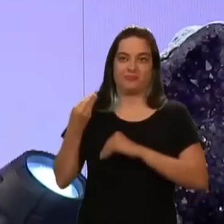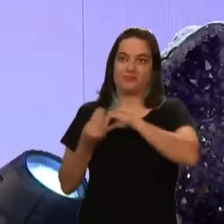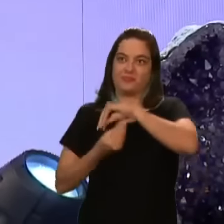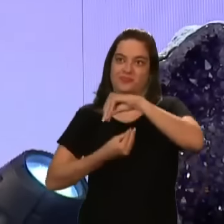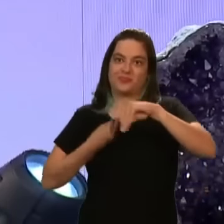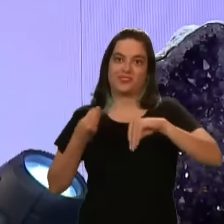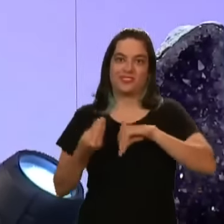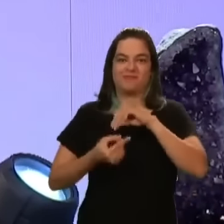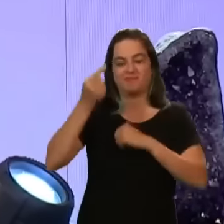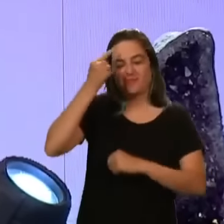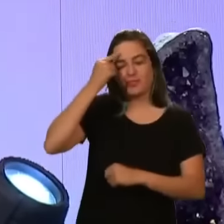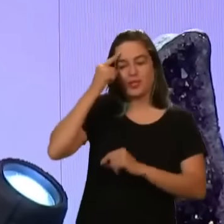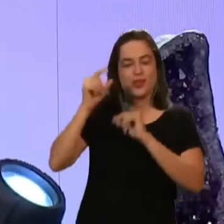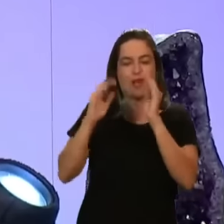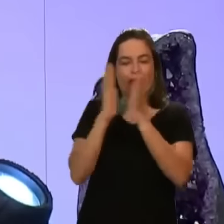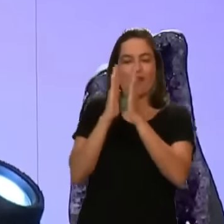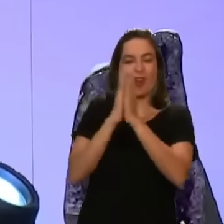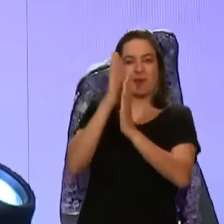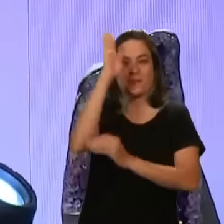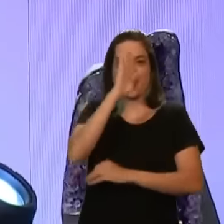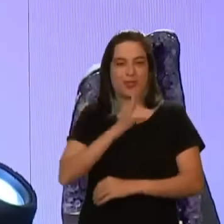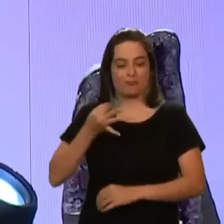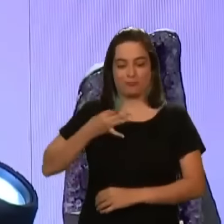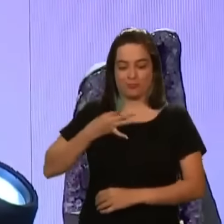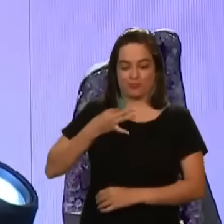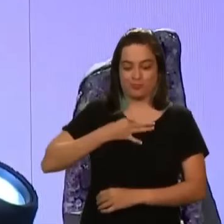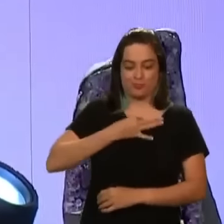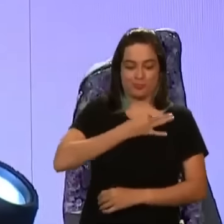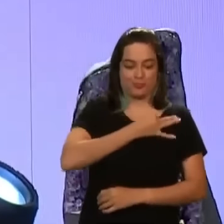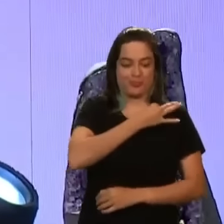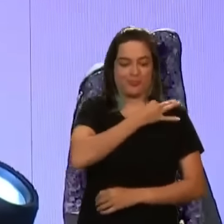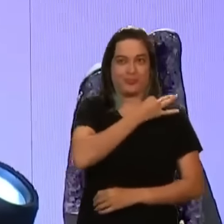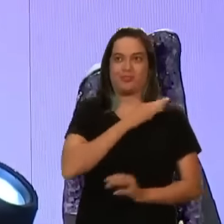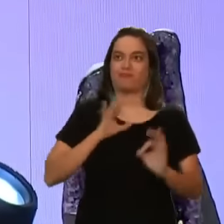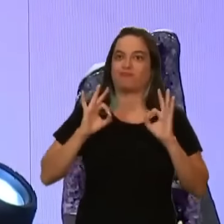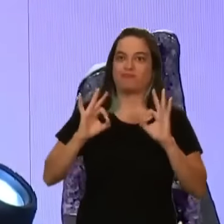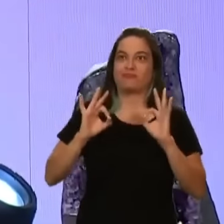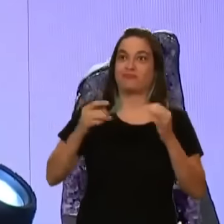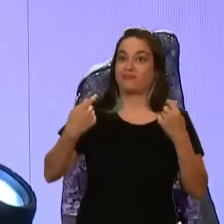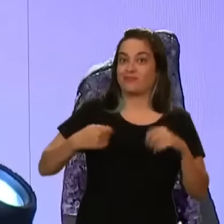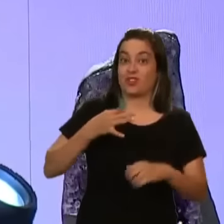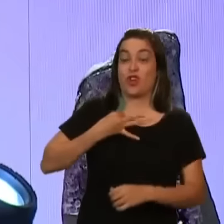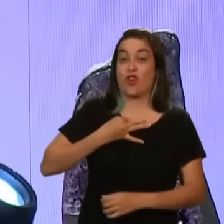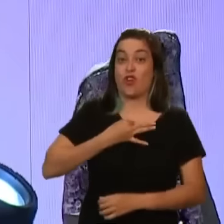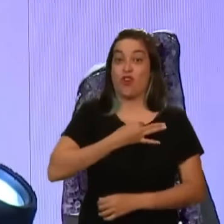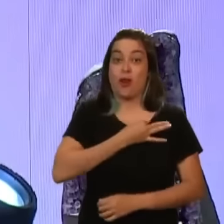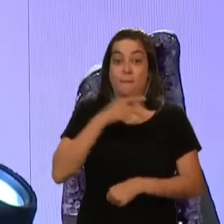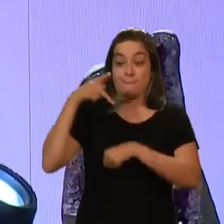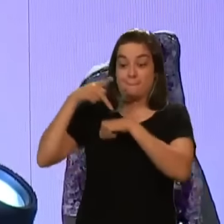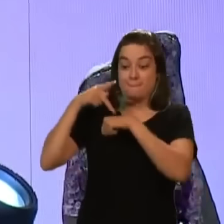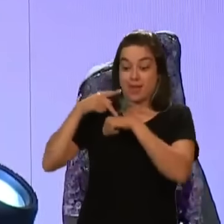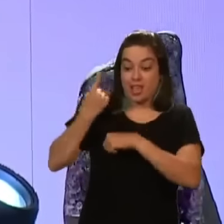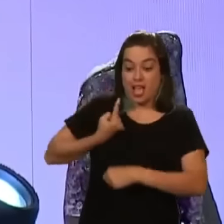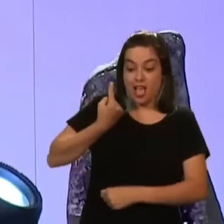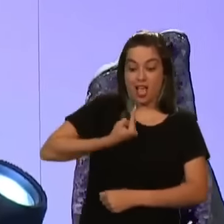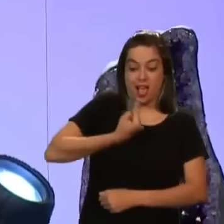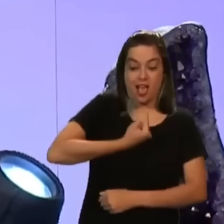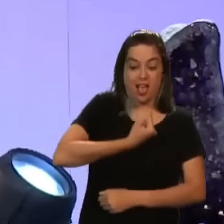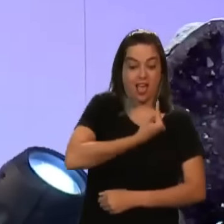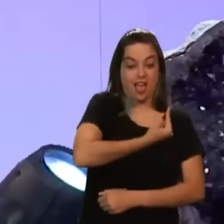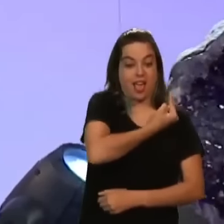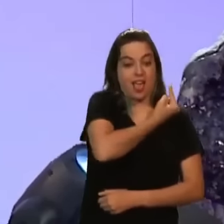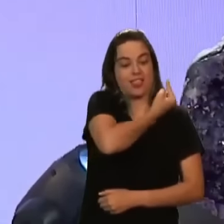ato profético, orando pelo Brasil. Você precisa de um colar com uma pedra de cada.